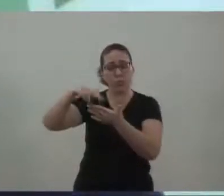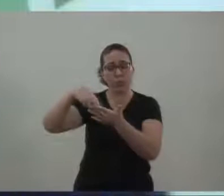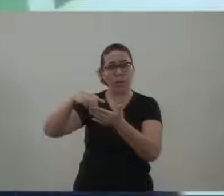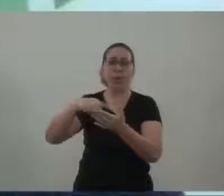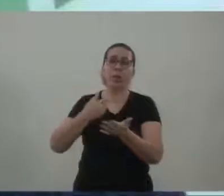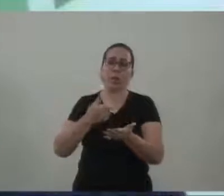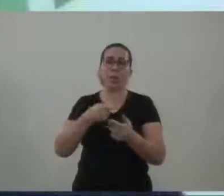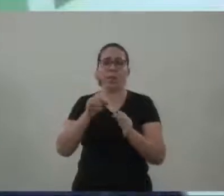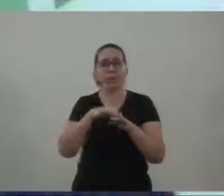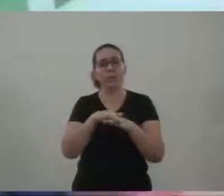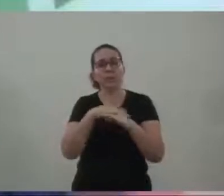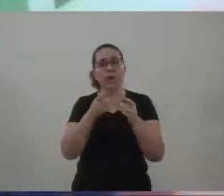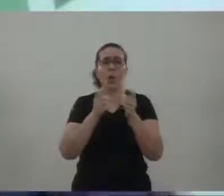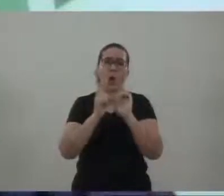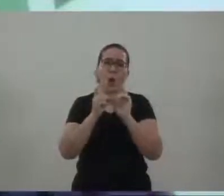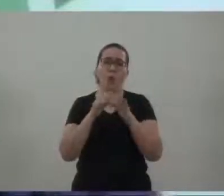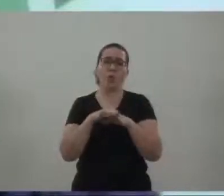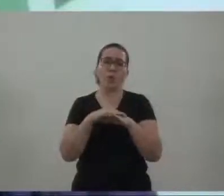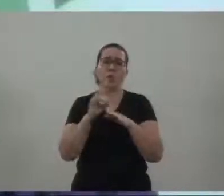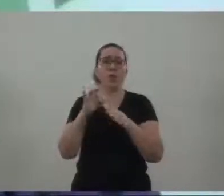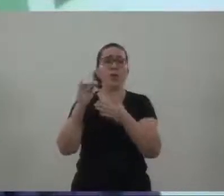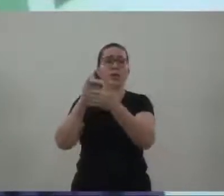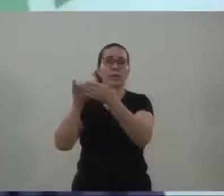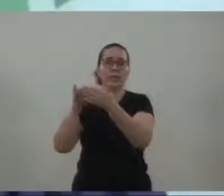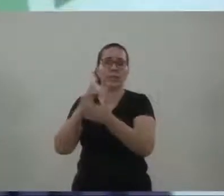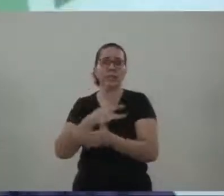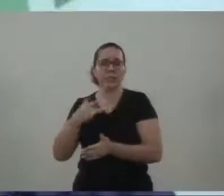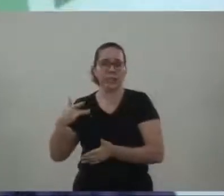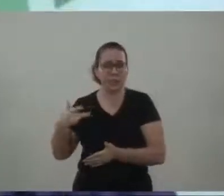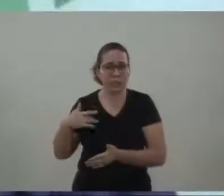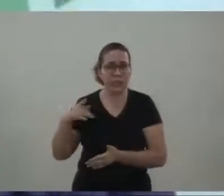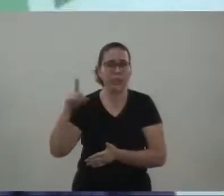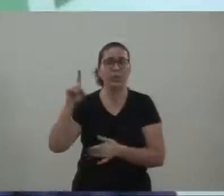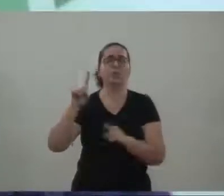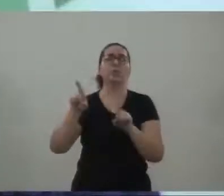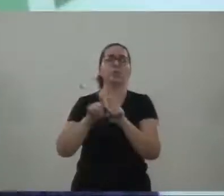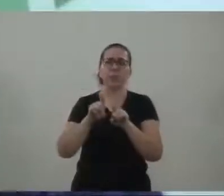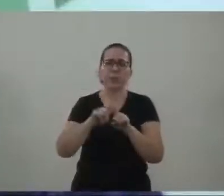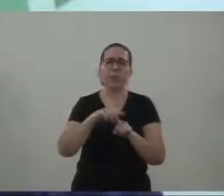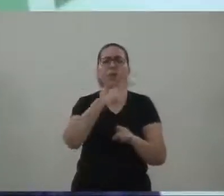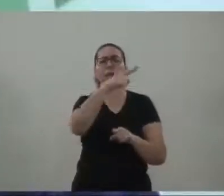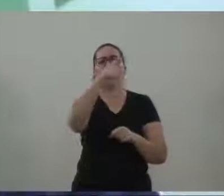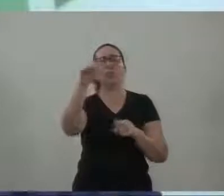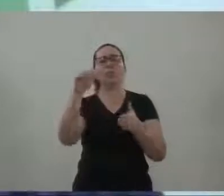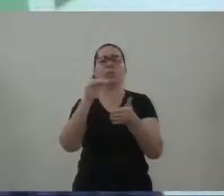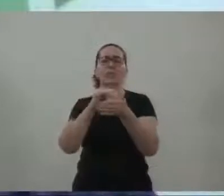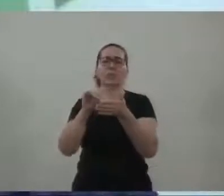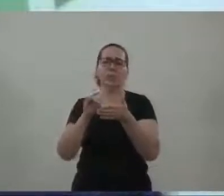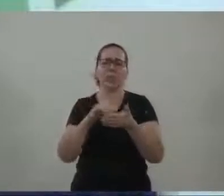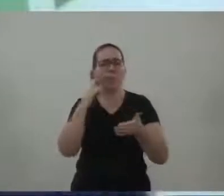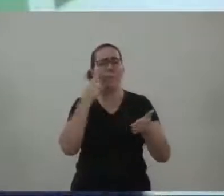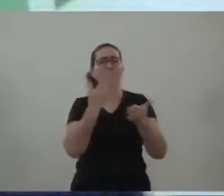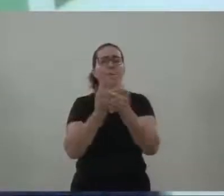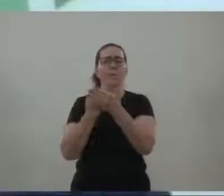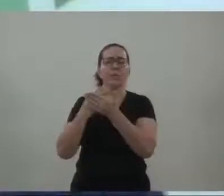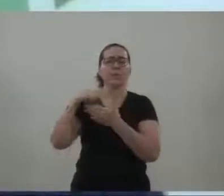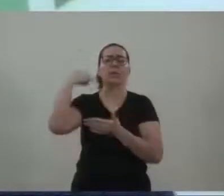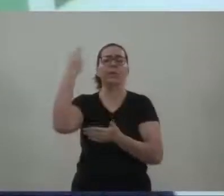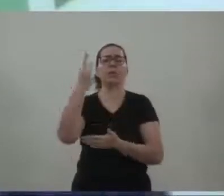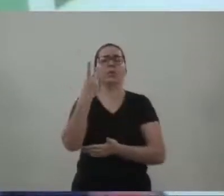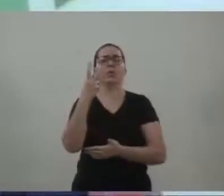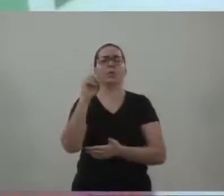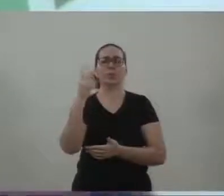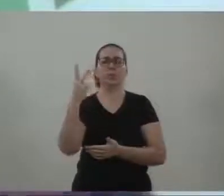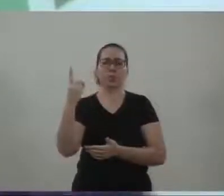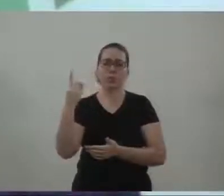precisa aí conversar, né? Não só a Secretaria de Saúde, já no planejamento, assim como todas as secretarias, já pensar o 2021, né?